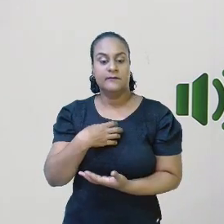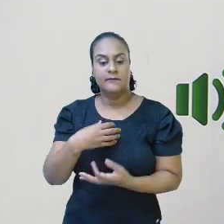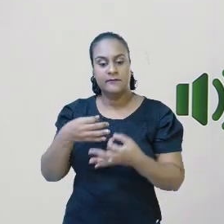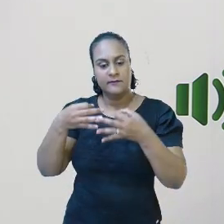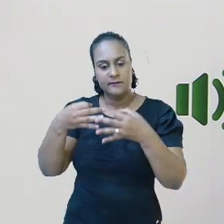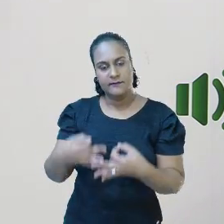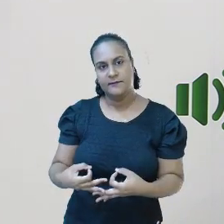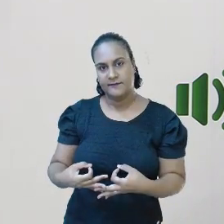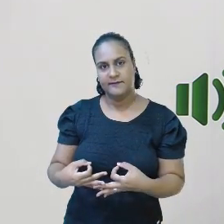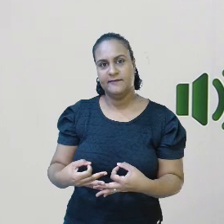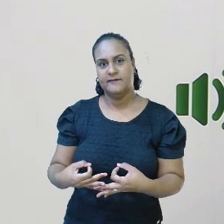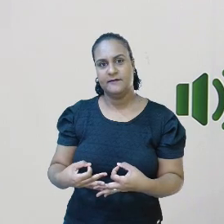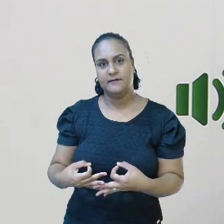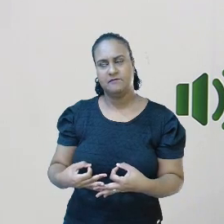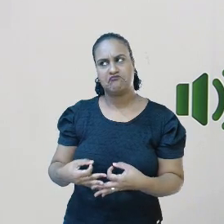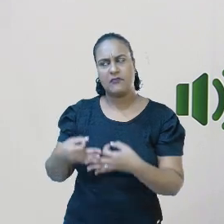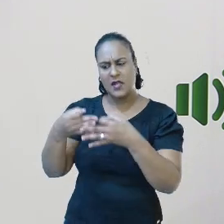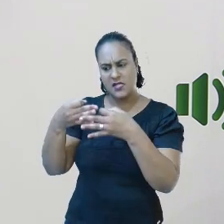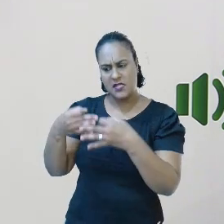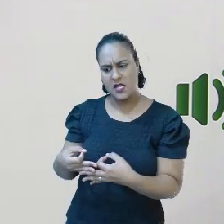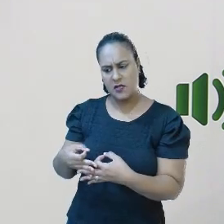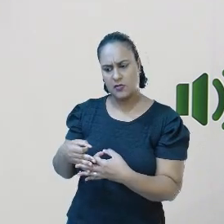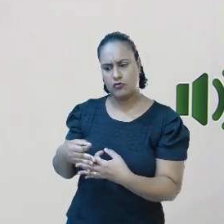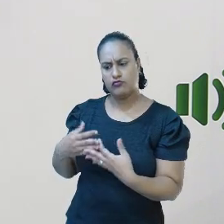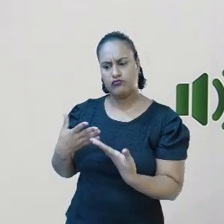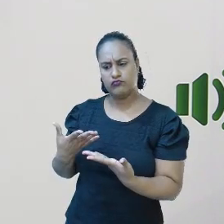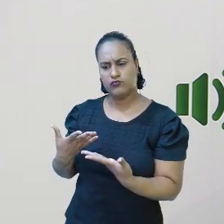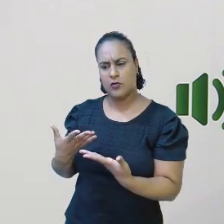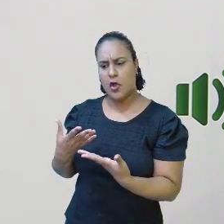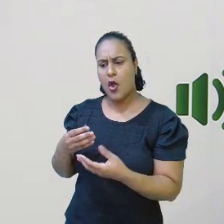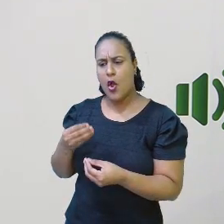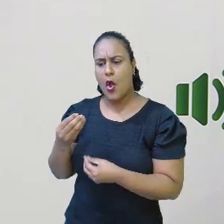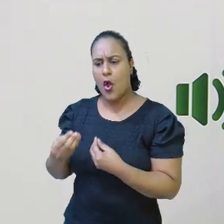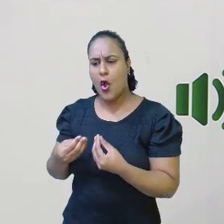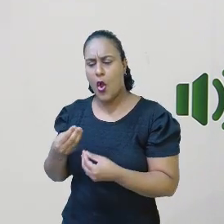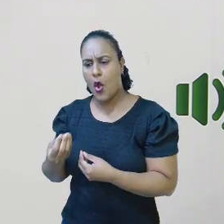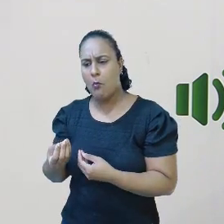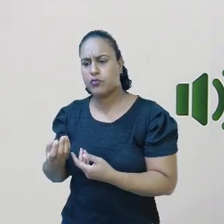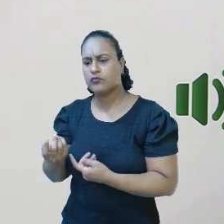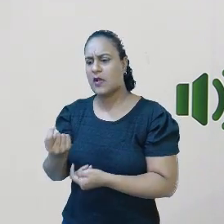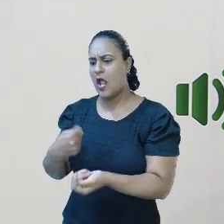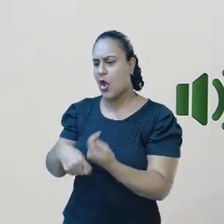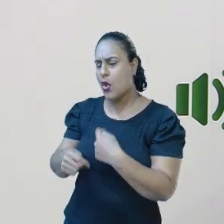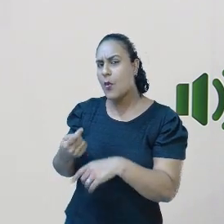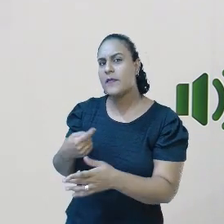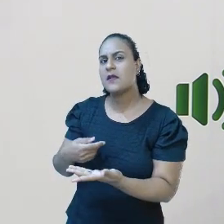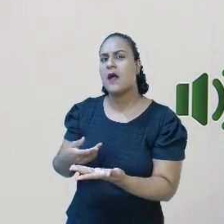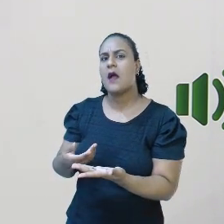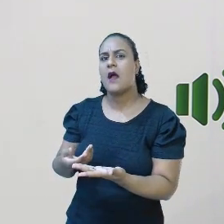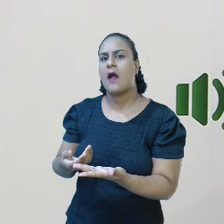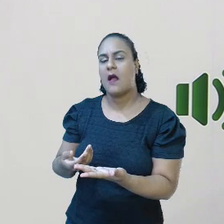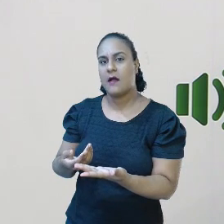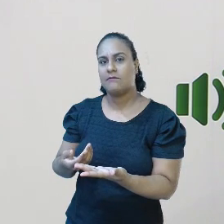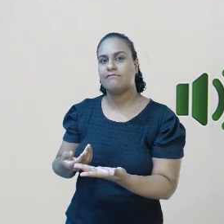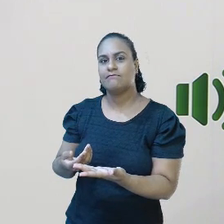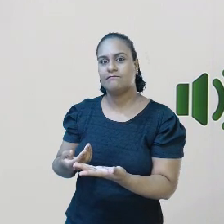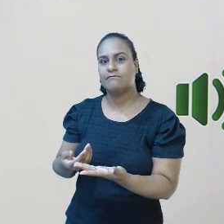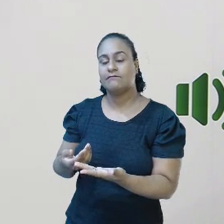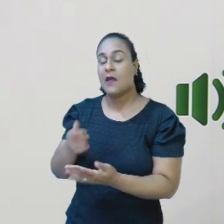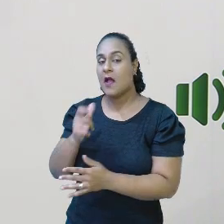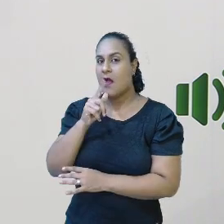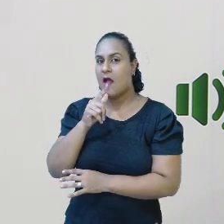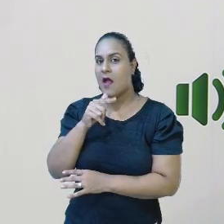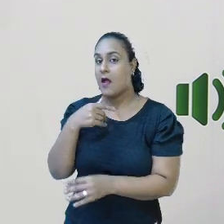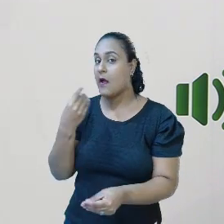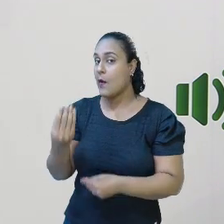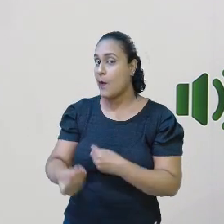correta. Correta no sentido de economizar mesmo. Nós precisamos economizar a água. E como é que